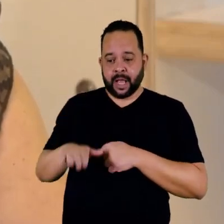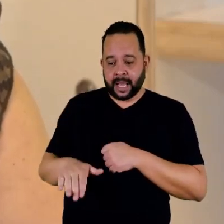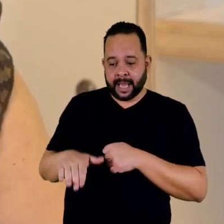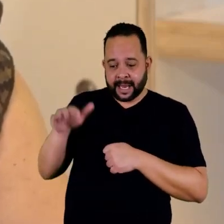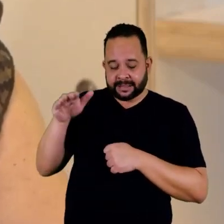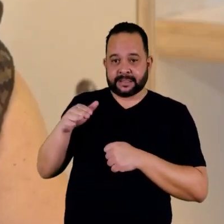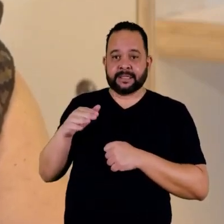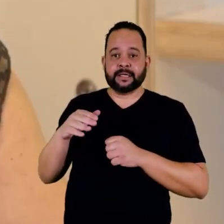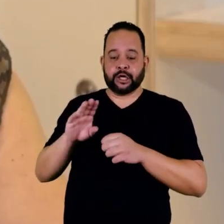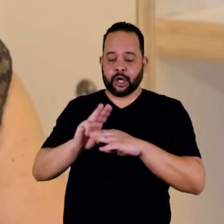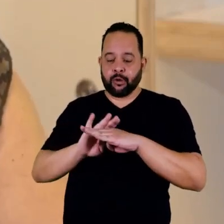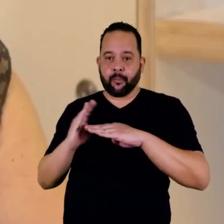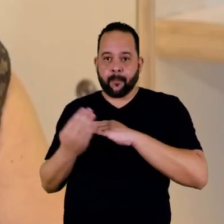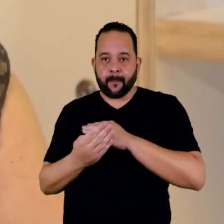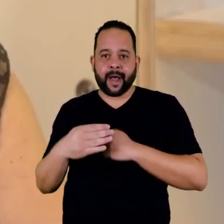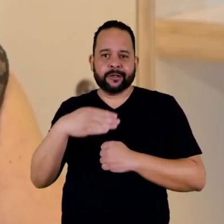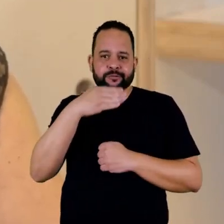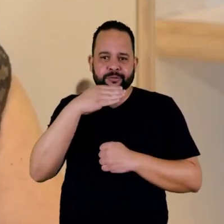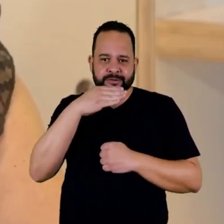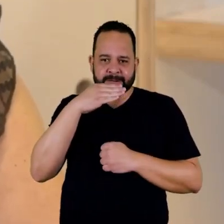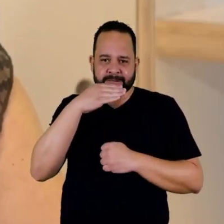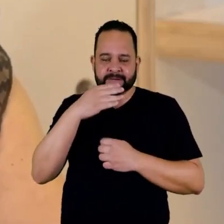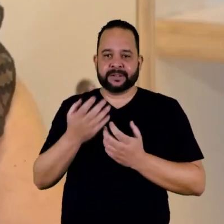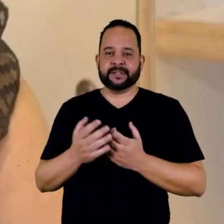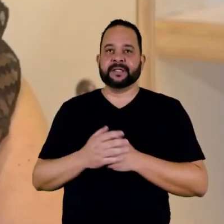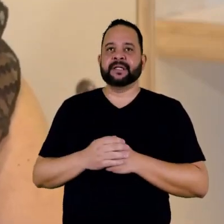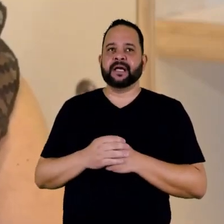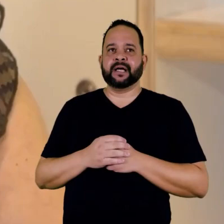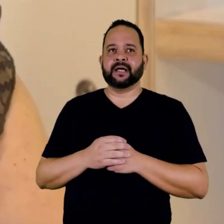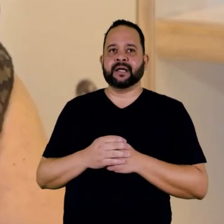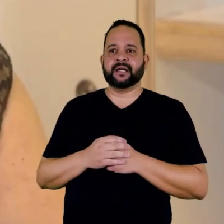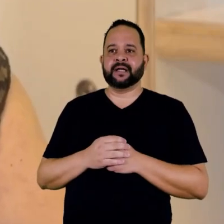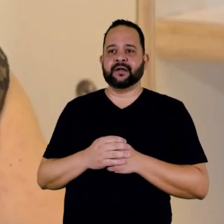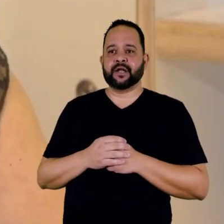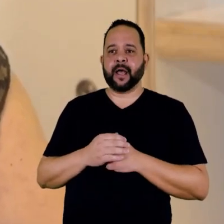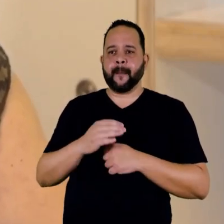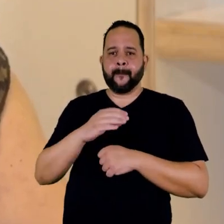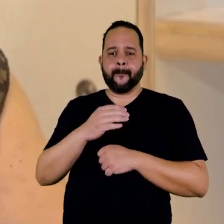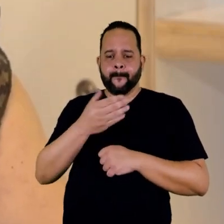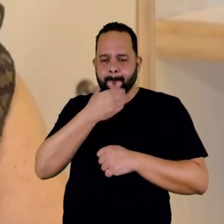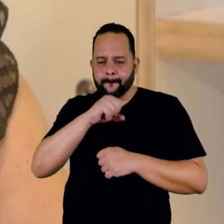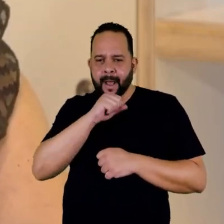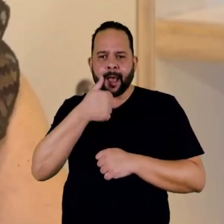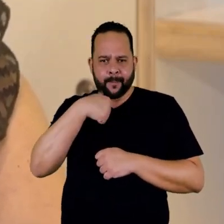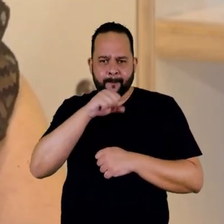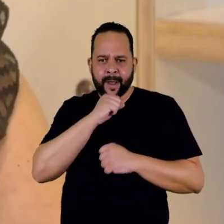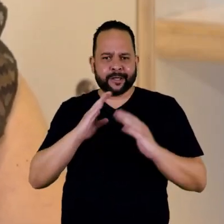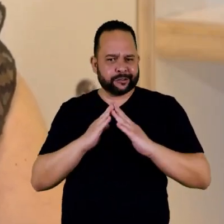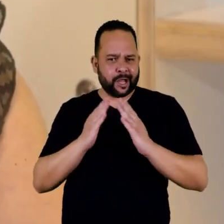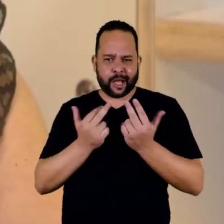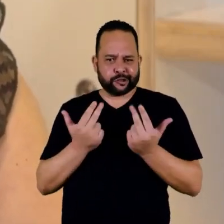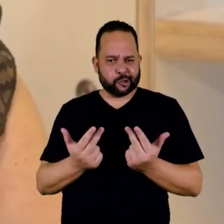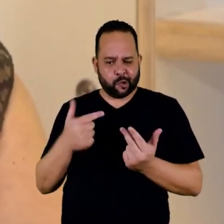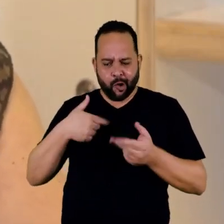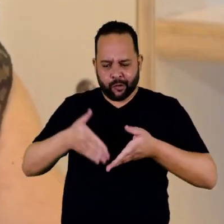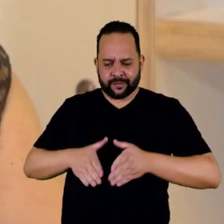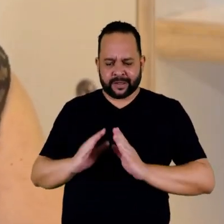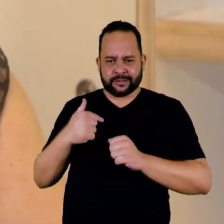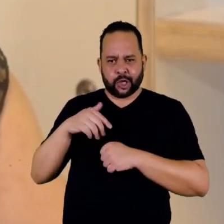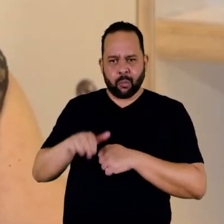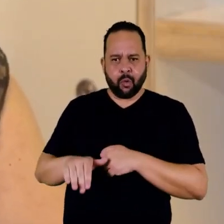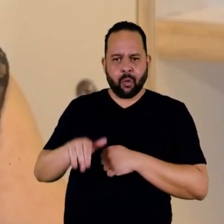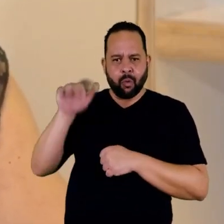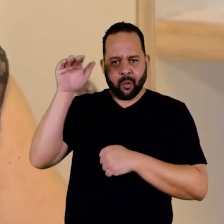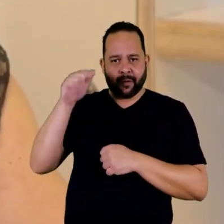criada em Santana é a vida toda morei meus pais ainda moram no Jardim São Paulo na mesma casa em que eu nasci e fui